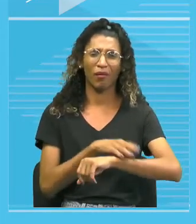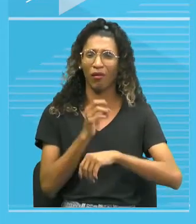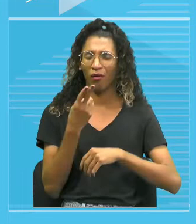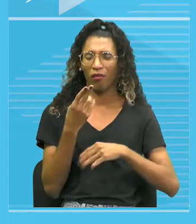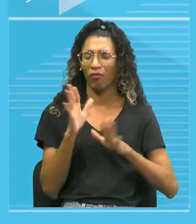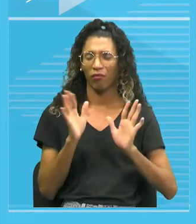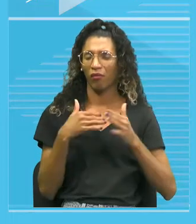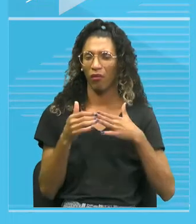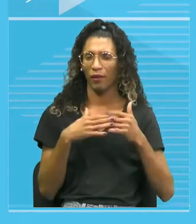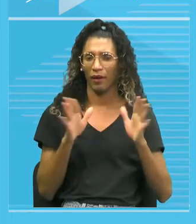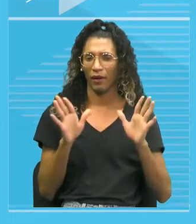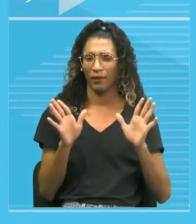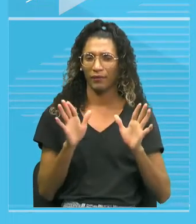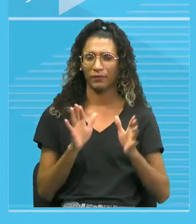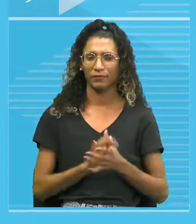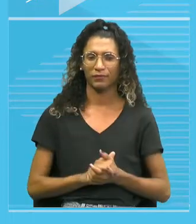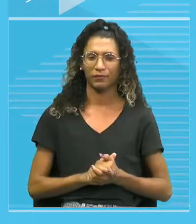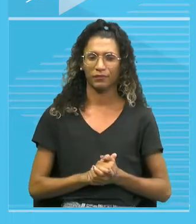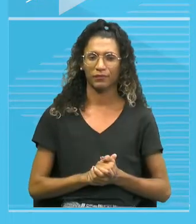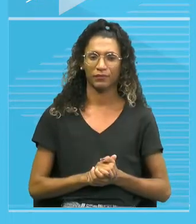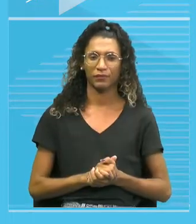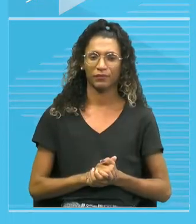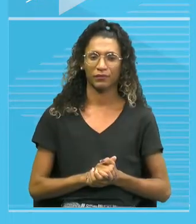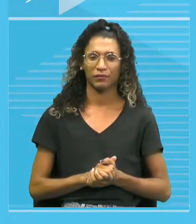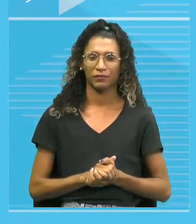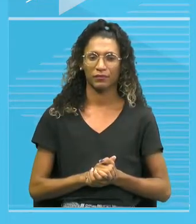que a gente chama de manifestação de efeito biológico.